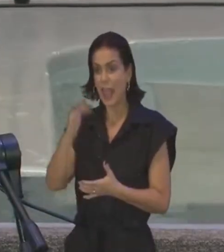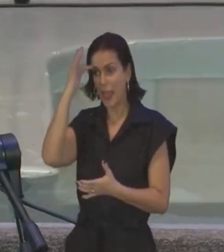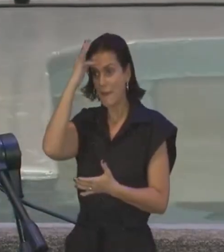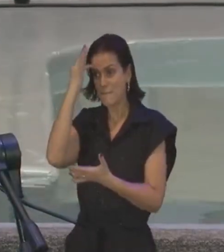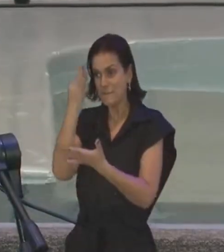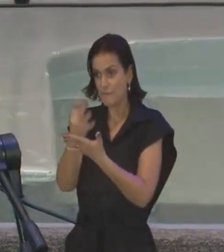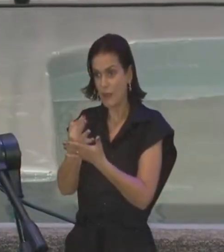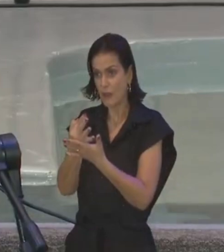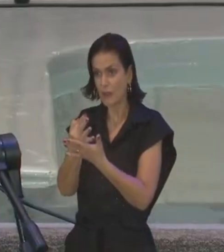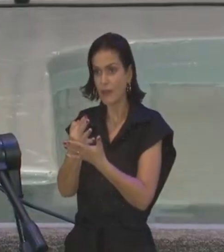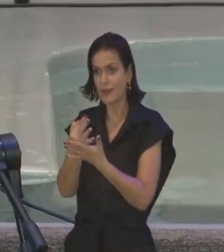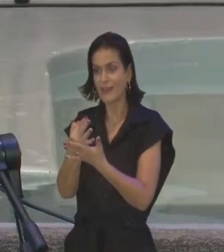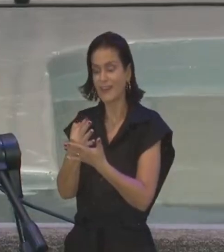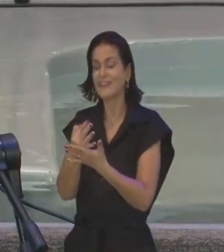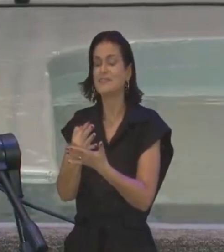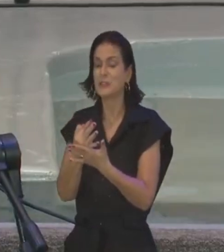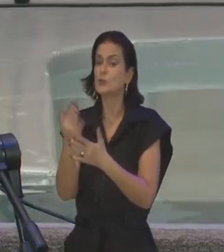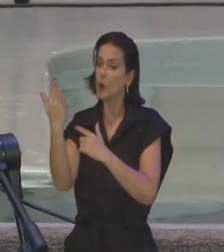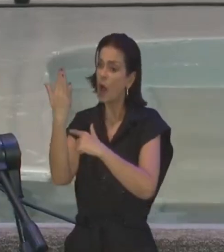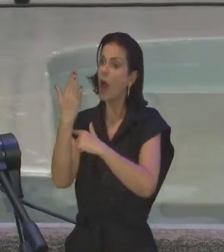nos faz comprar sem dinheiro.